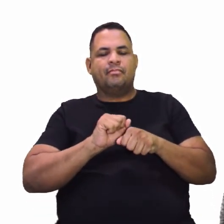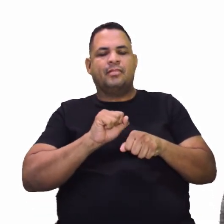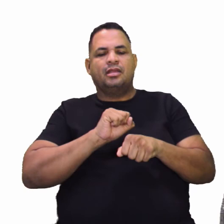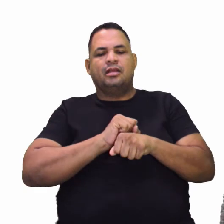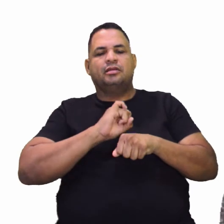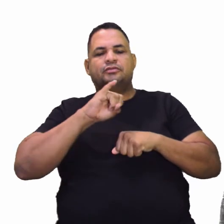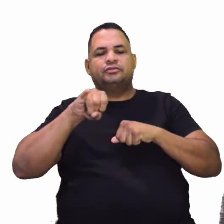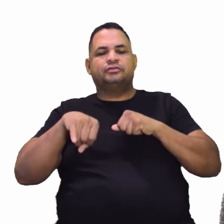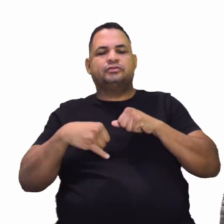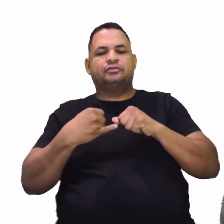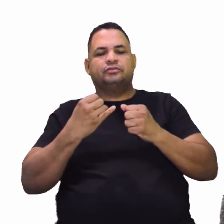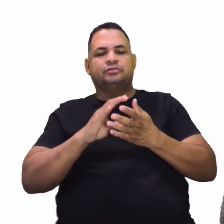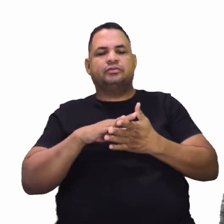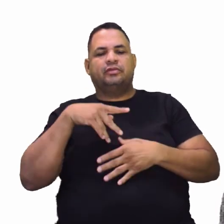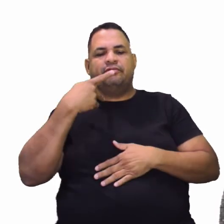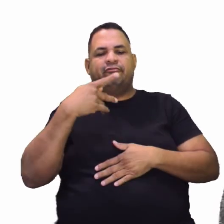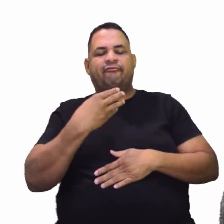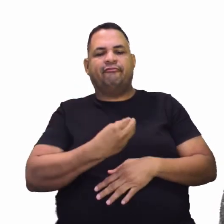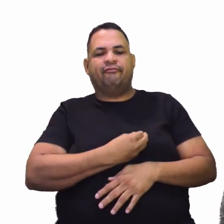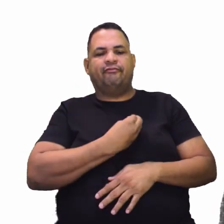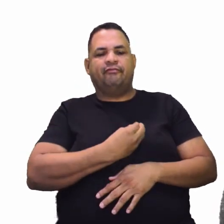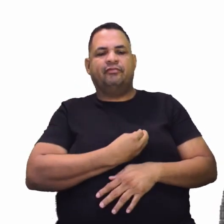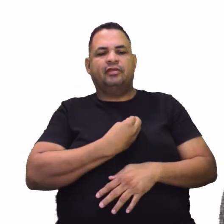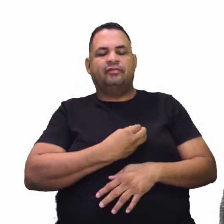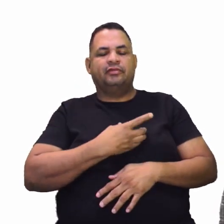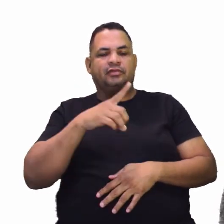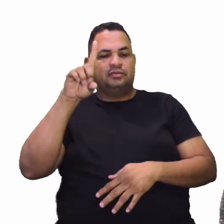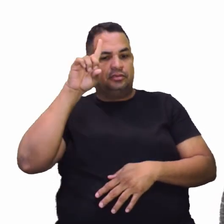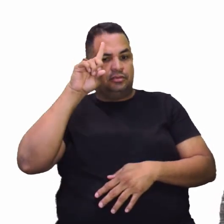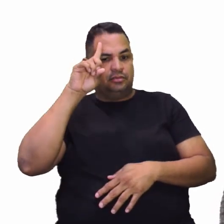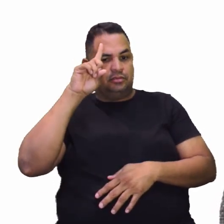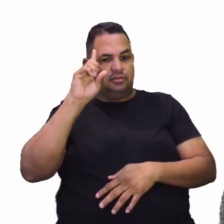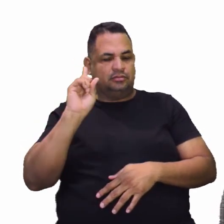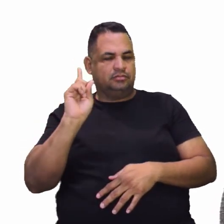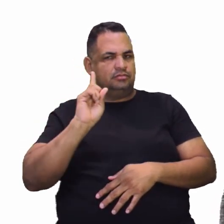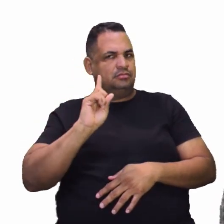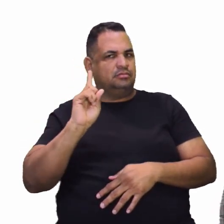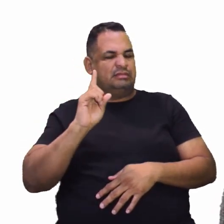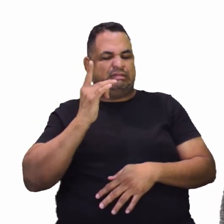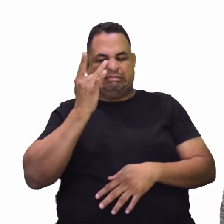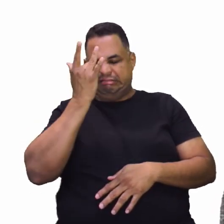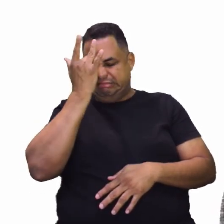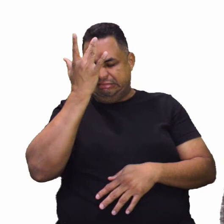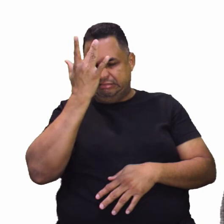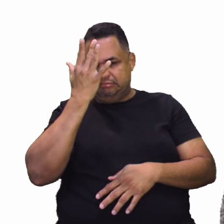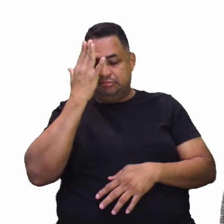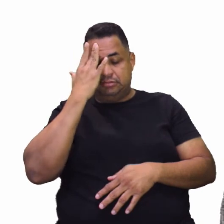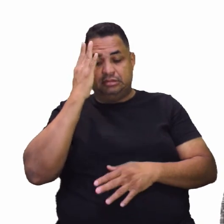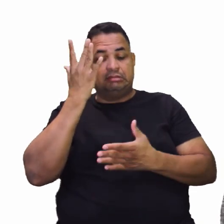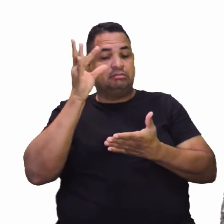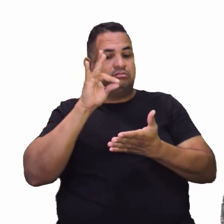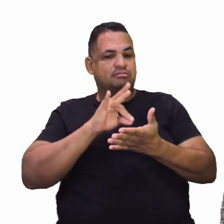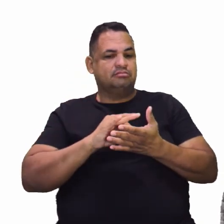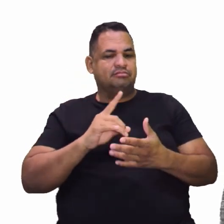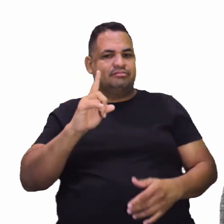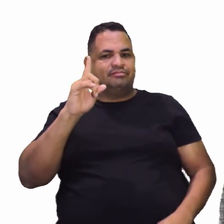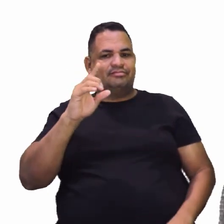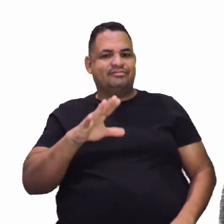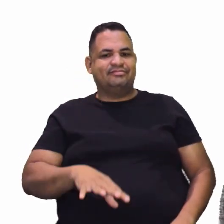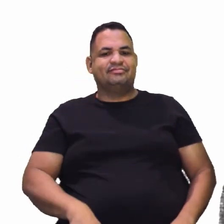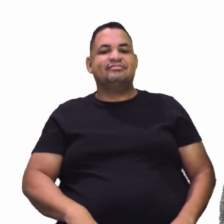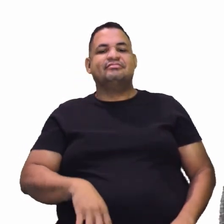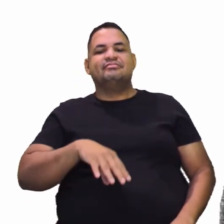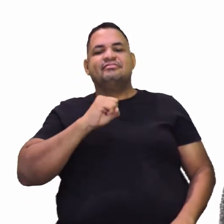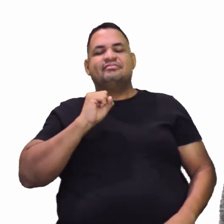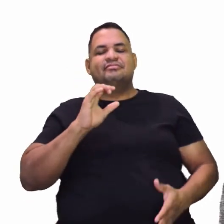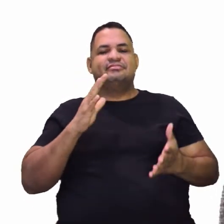a palavra vida. Então, a vida diária não é fácil. Quem concorda, levanta a mão,